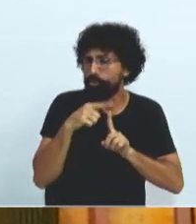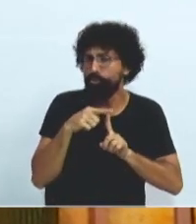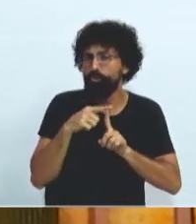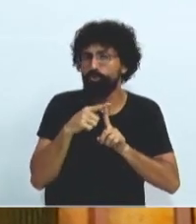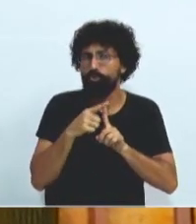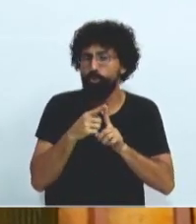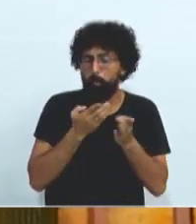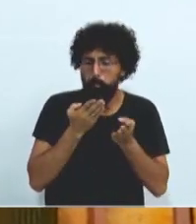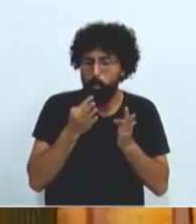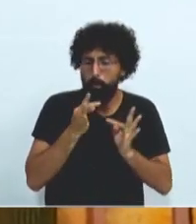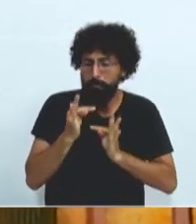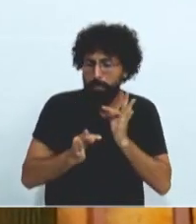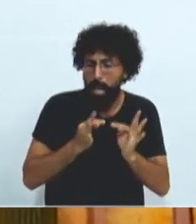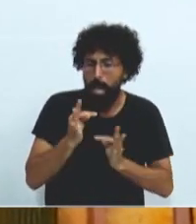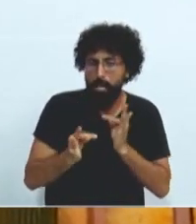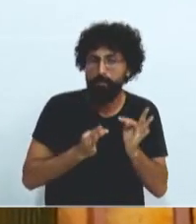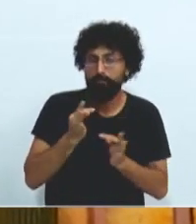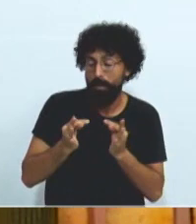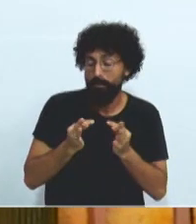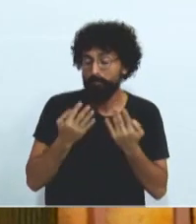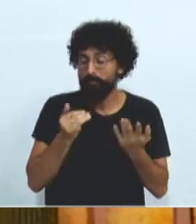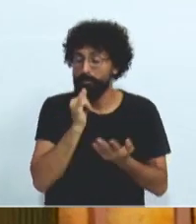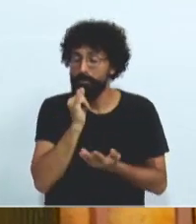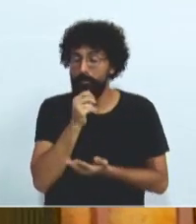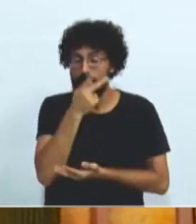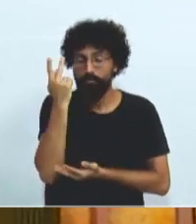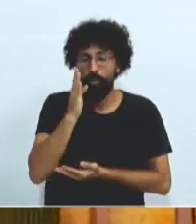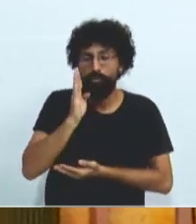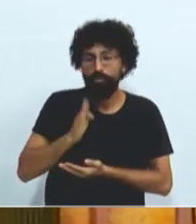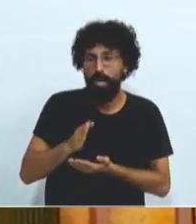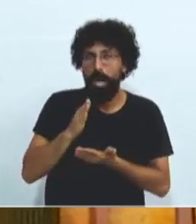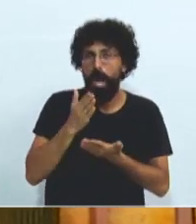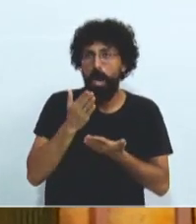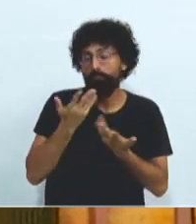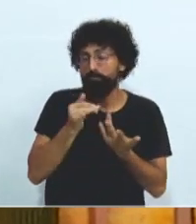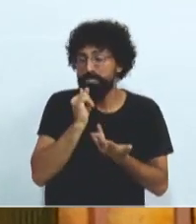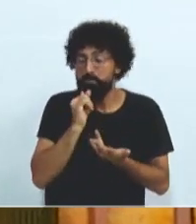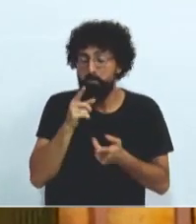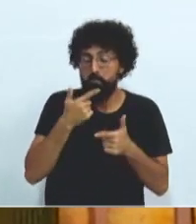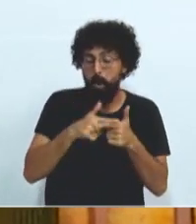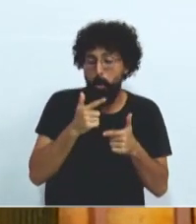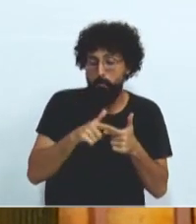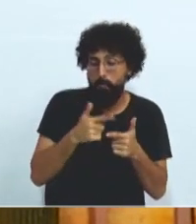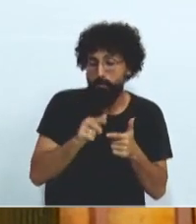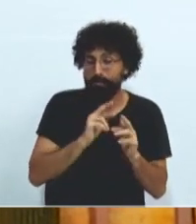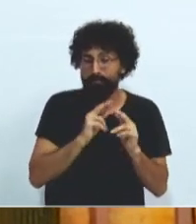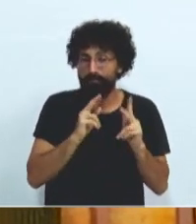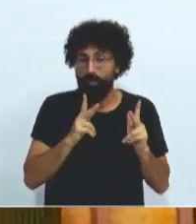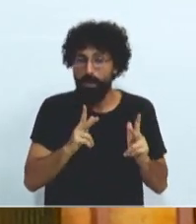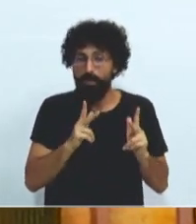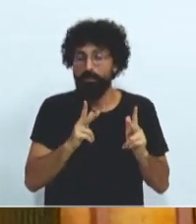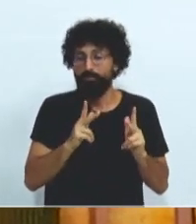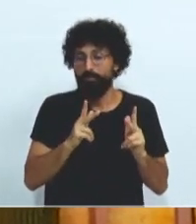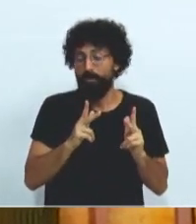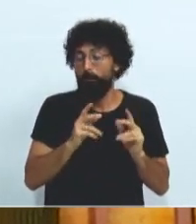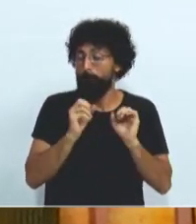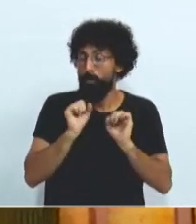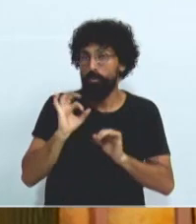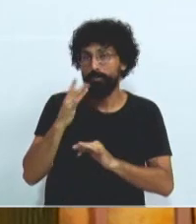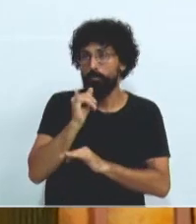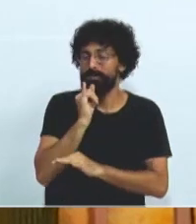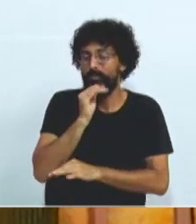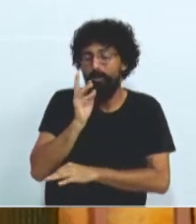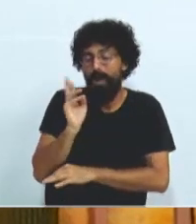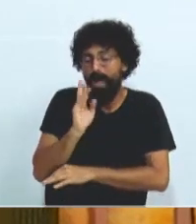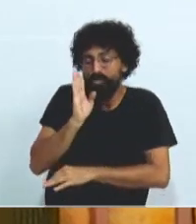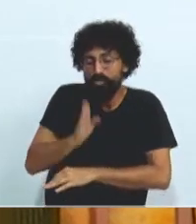medula óssea, tem síndromes mielodisplásicas, neoplasias mieloproliferativas, eles têm um risco maior. Então, quem fez radioterapia e